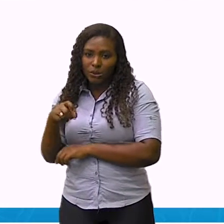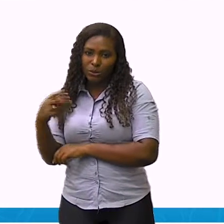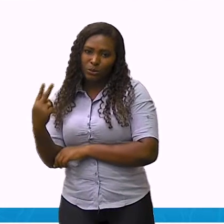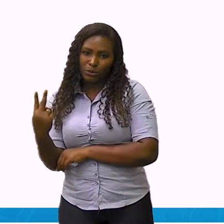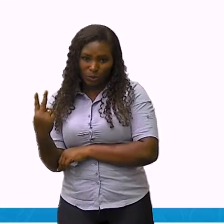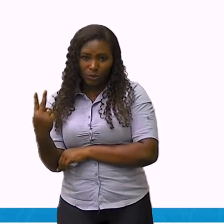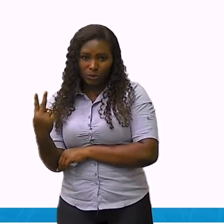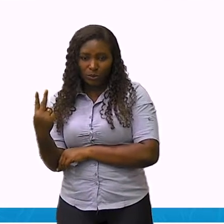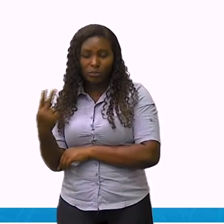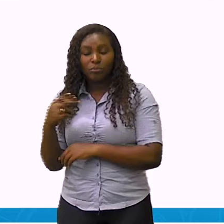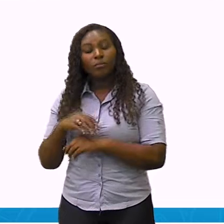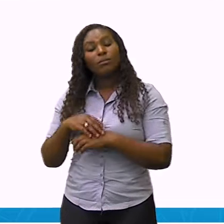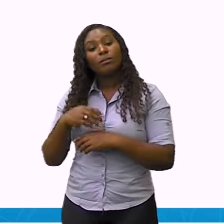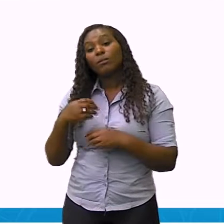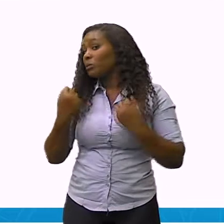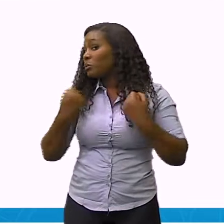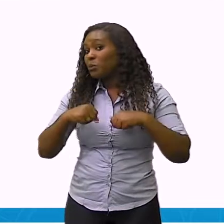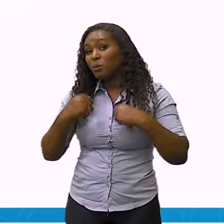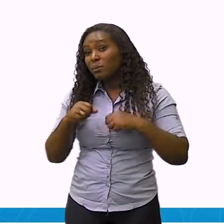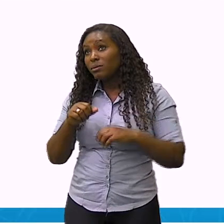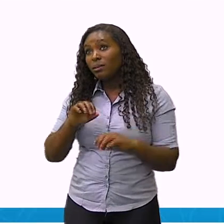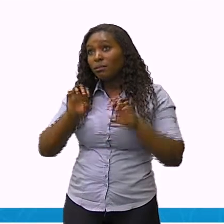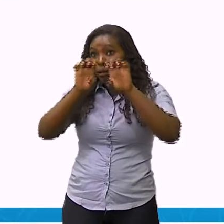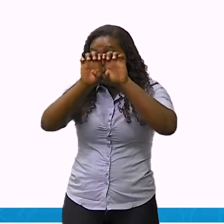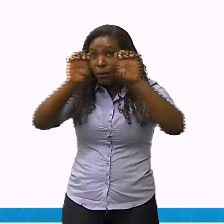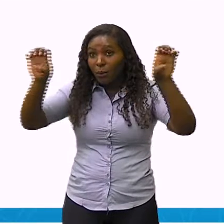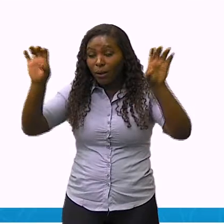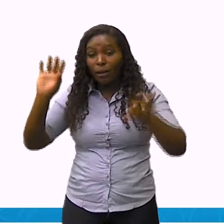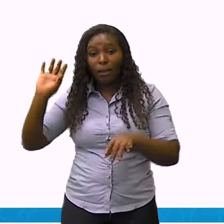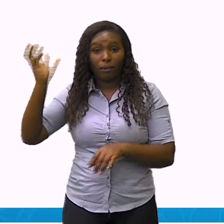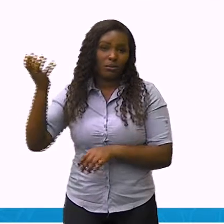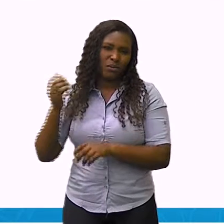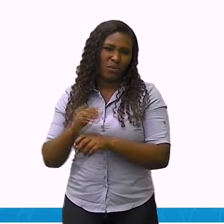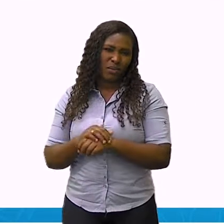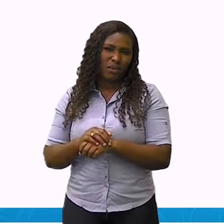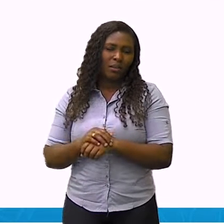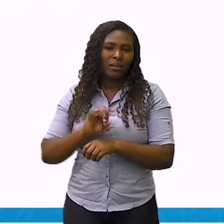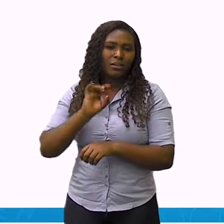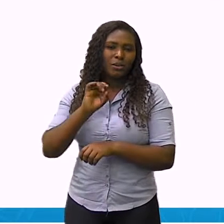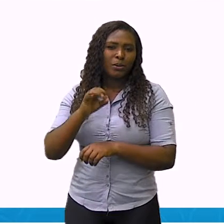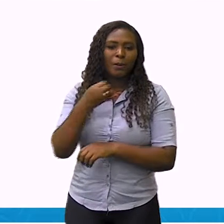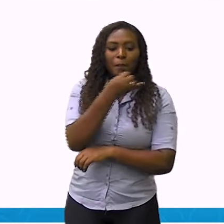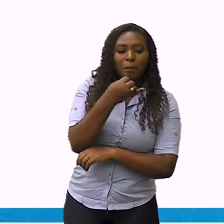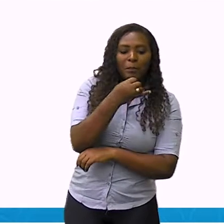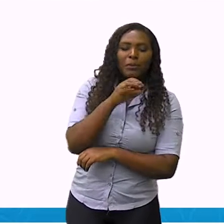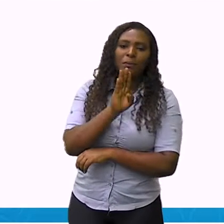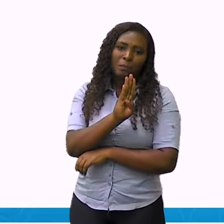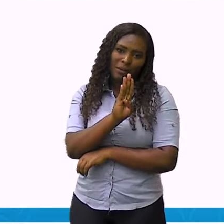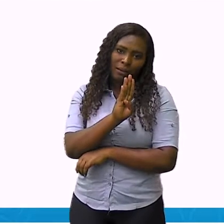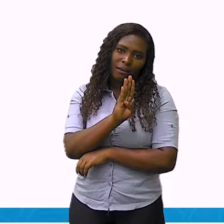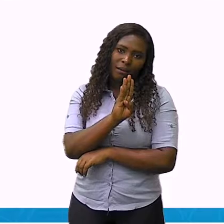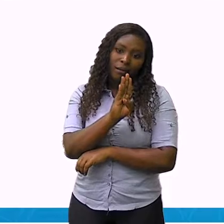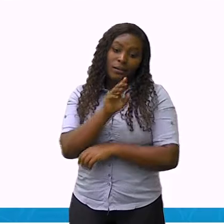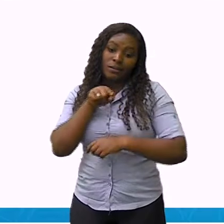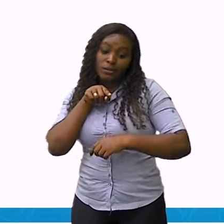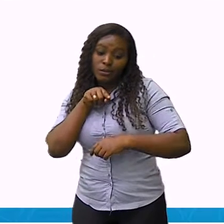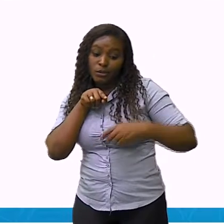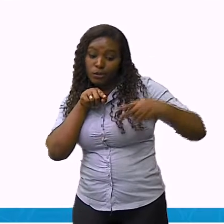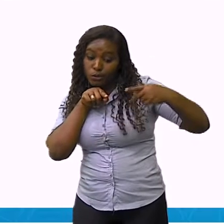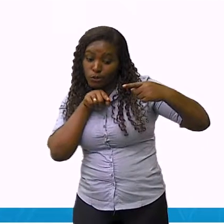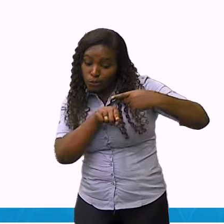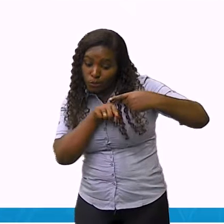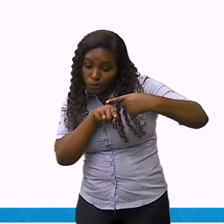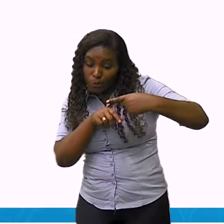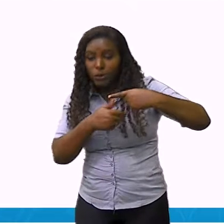for maior do que zero, nós vamos ter 2 raízes reais diferentes,